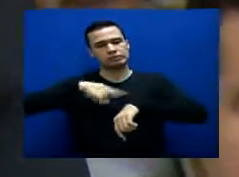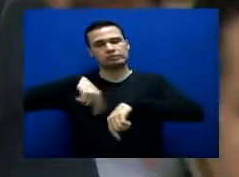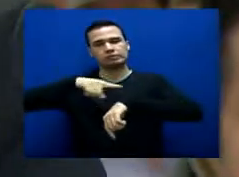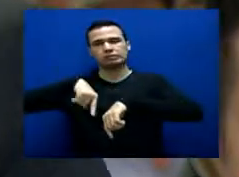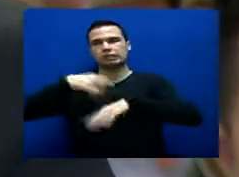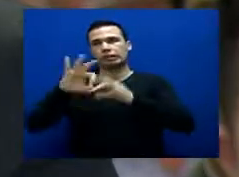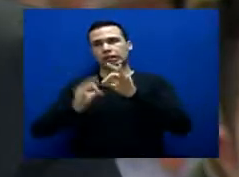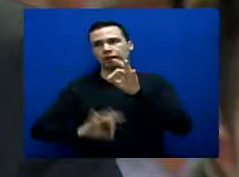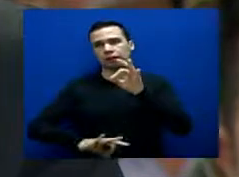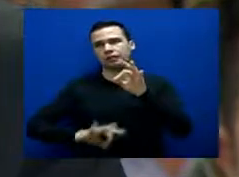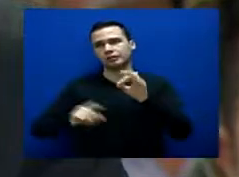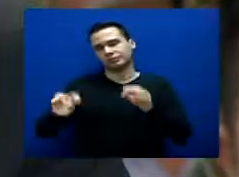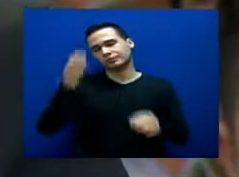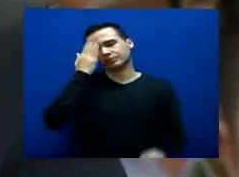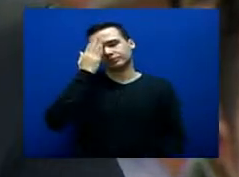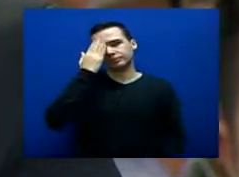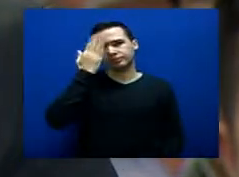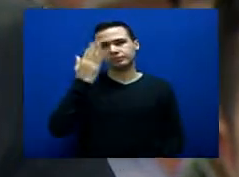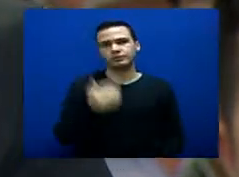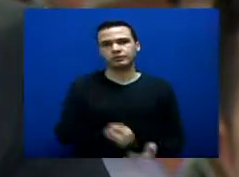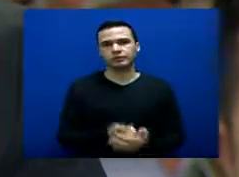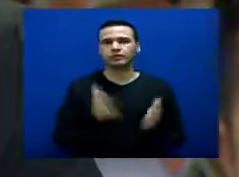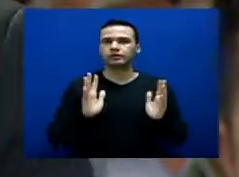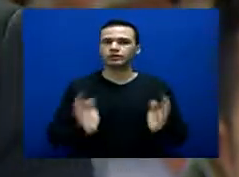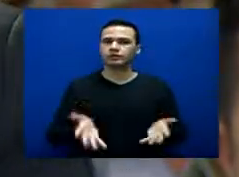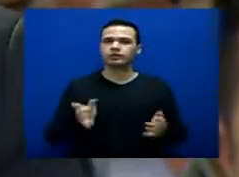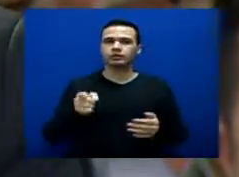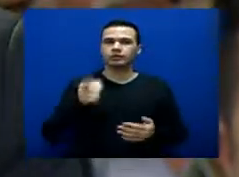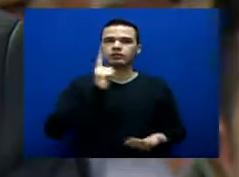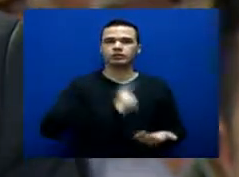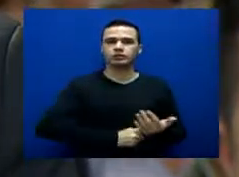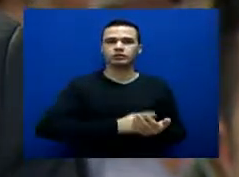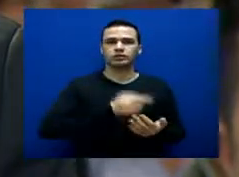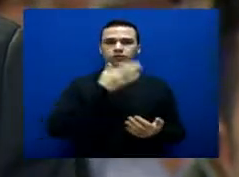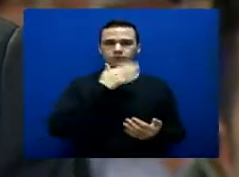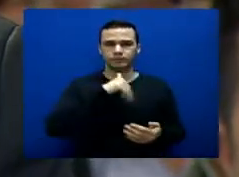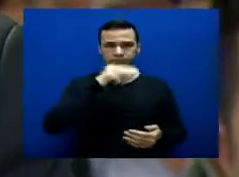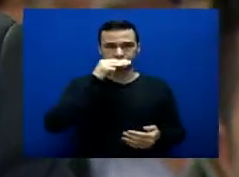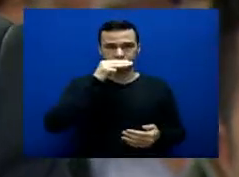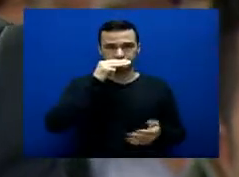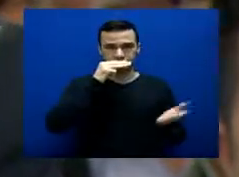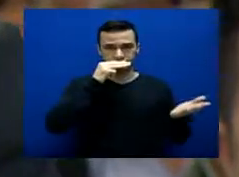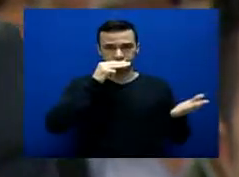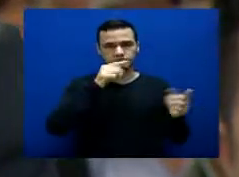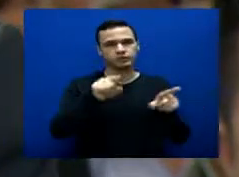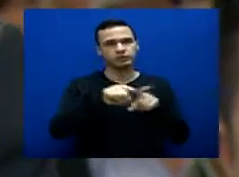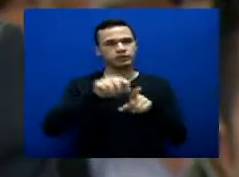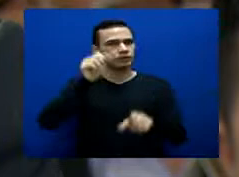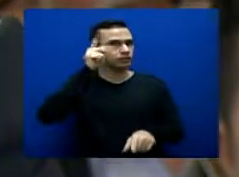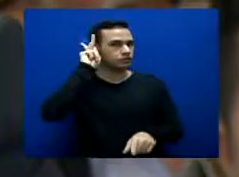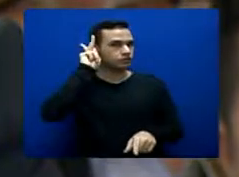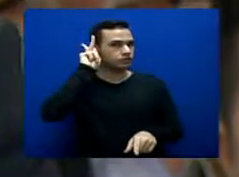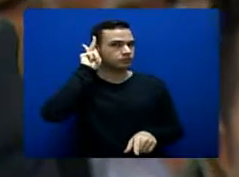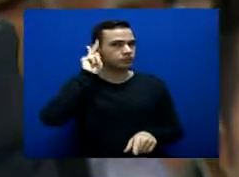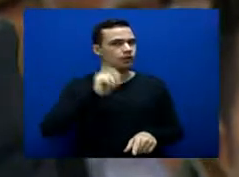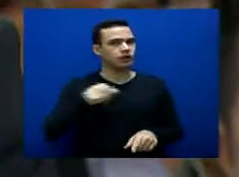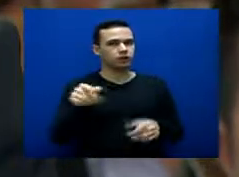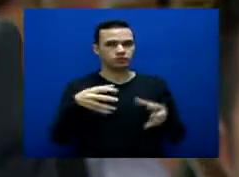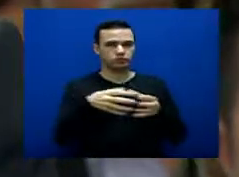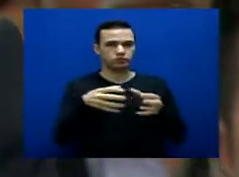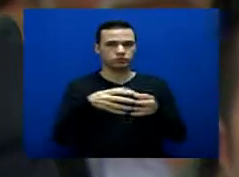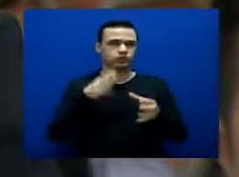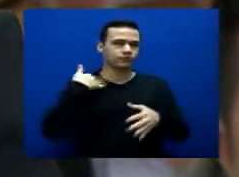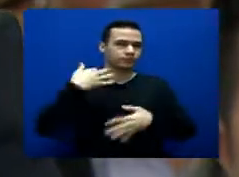mais o tempo delas sabendo o que já está acordado. O colega Martinez e o pastor Apolo são da Comissão